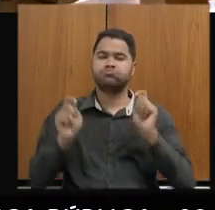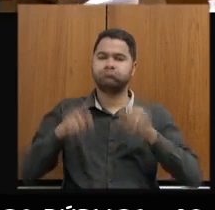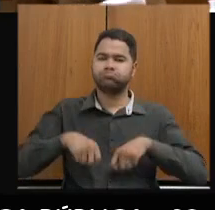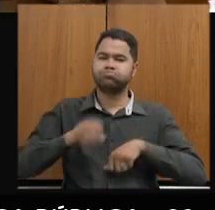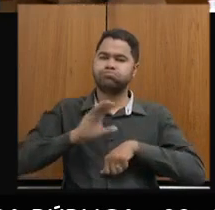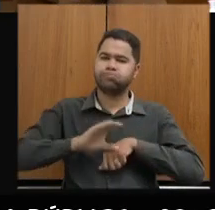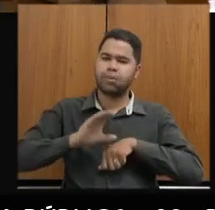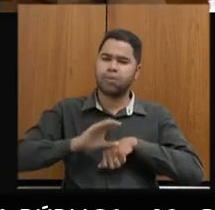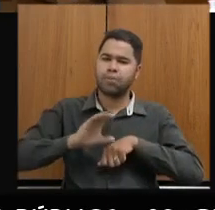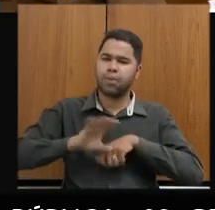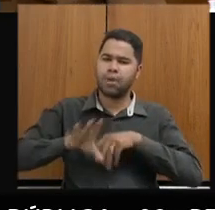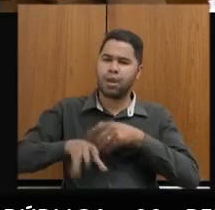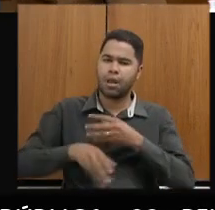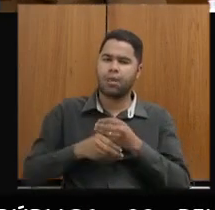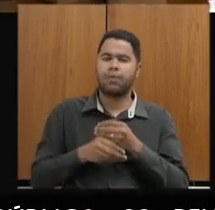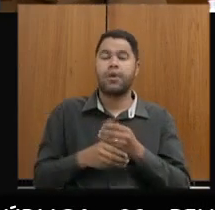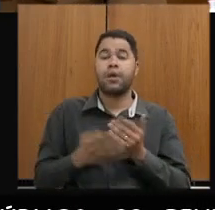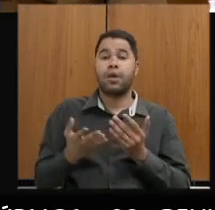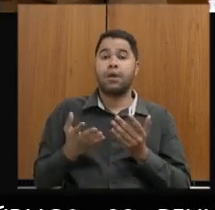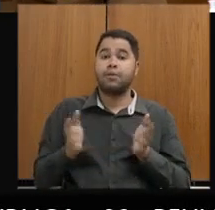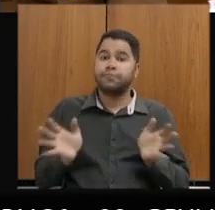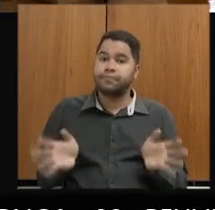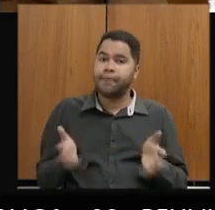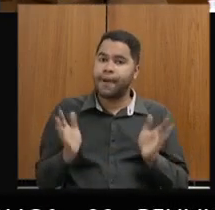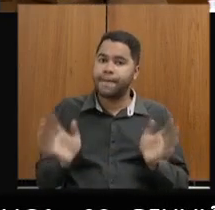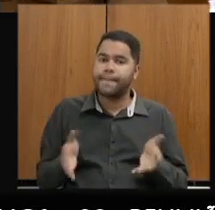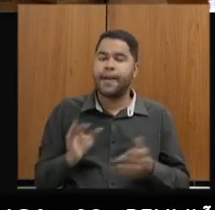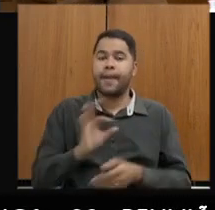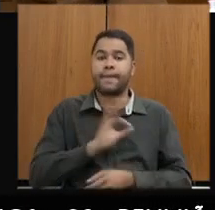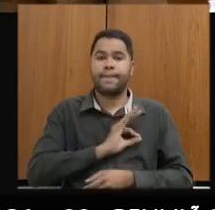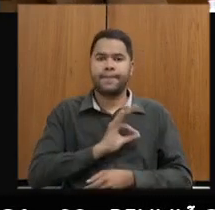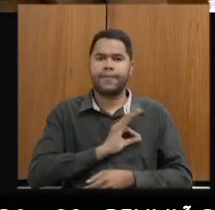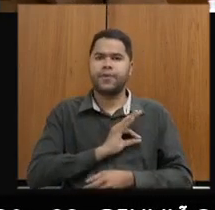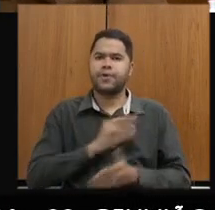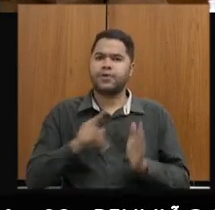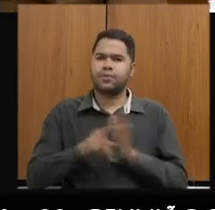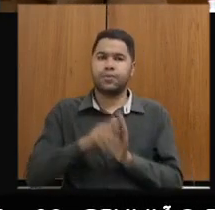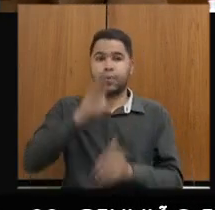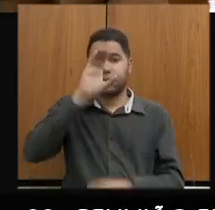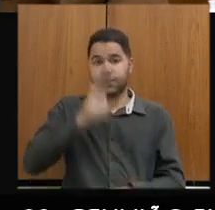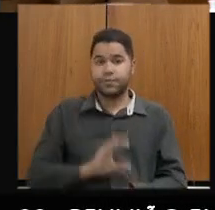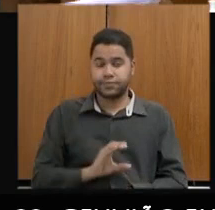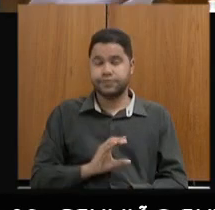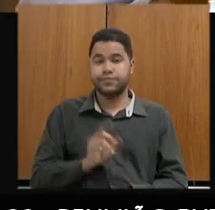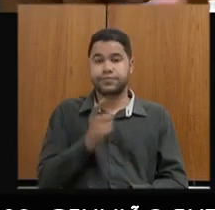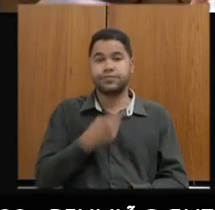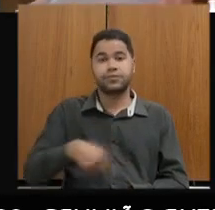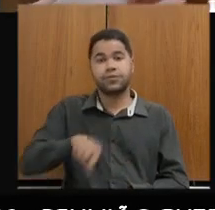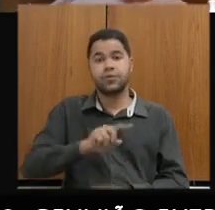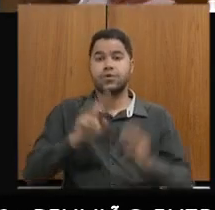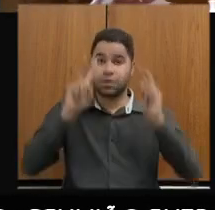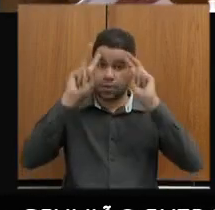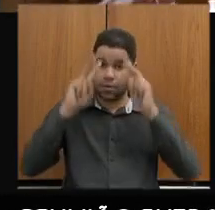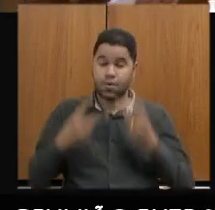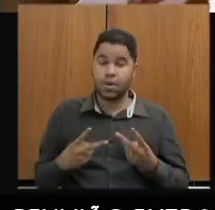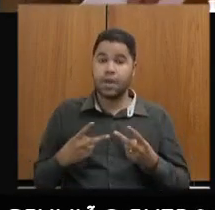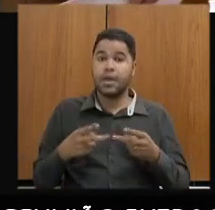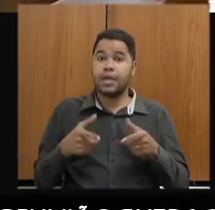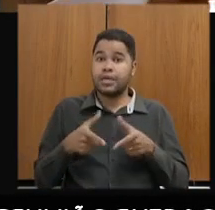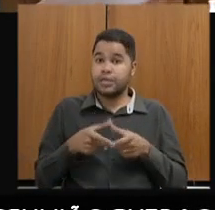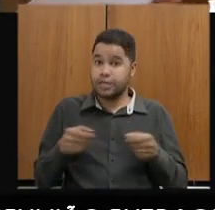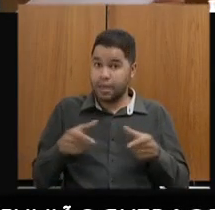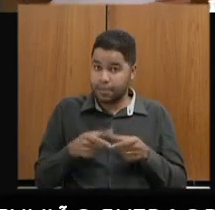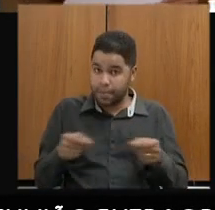temos uma força muito grande investindo né na na nossa política uma polícia cidadã é uma nós temos aqui reconhecimento até do Japão